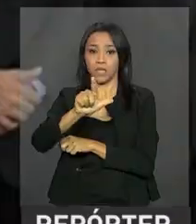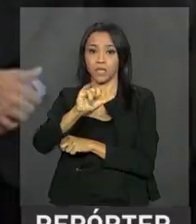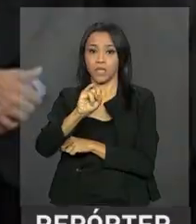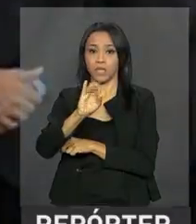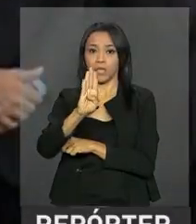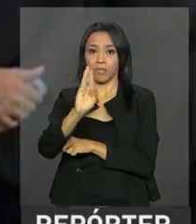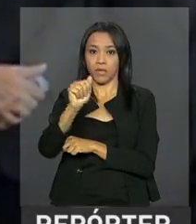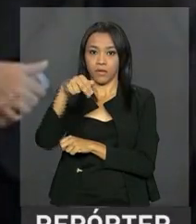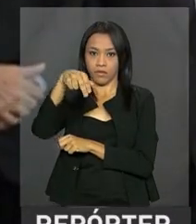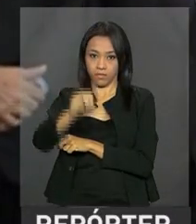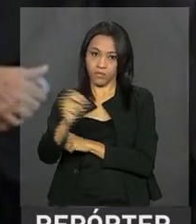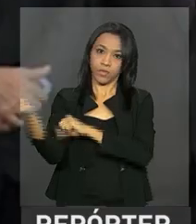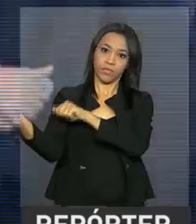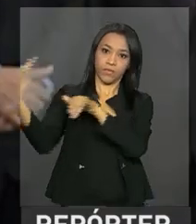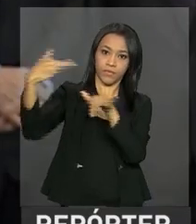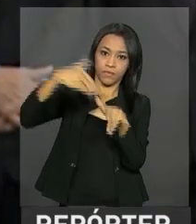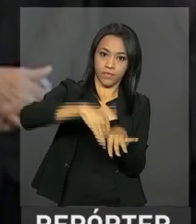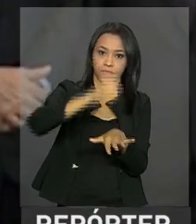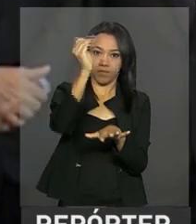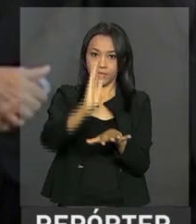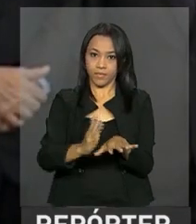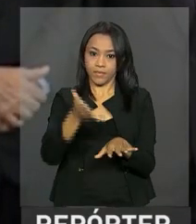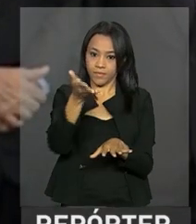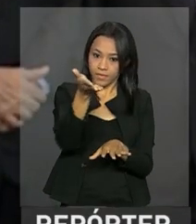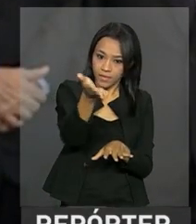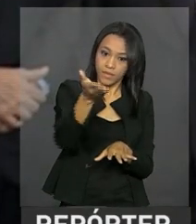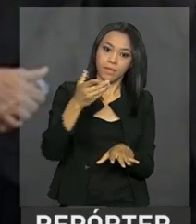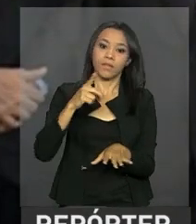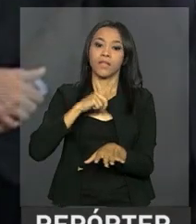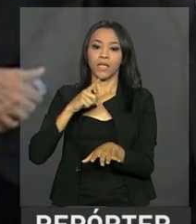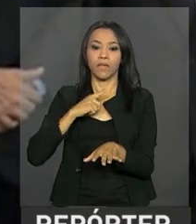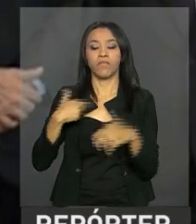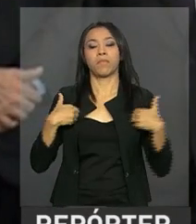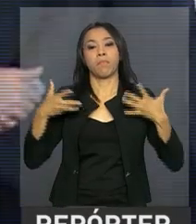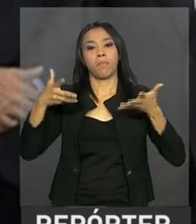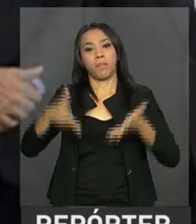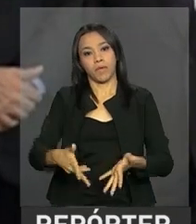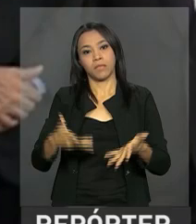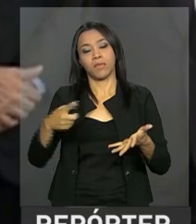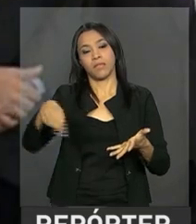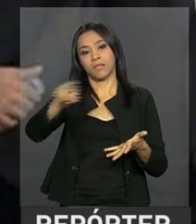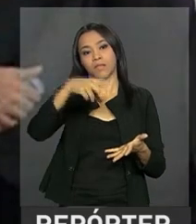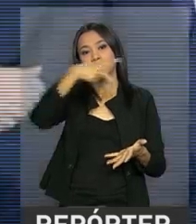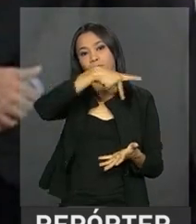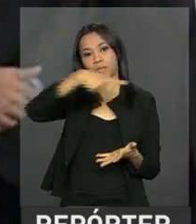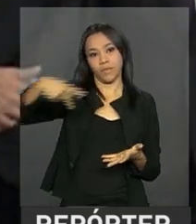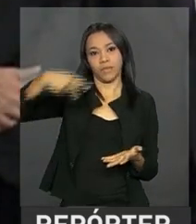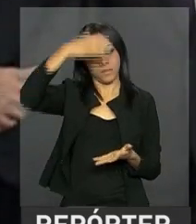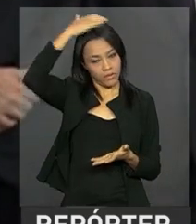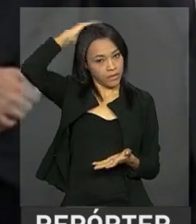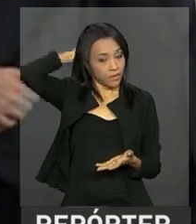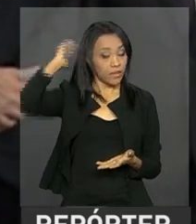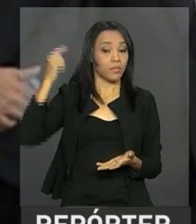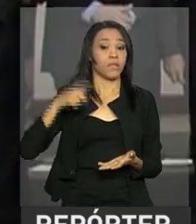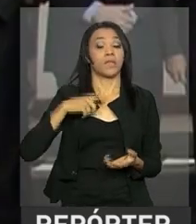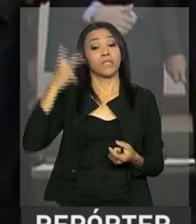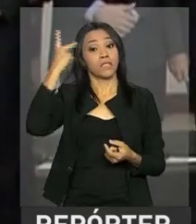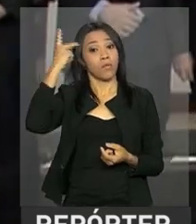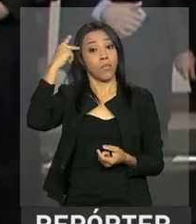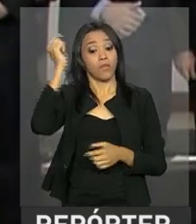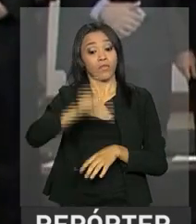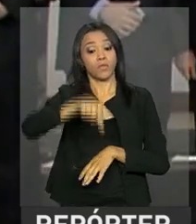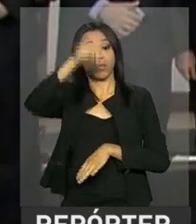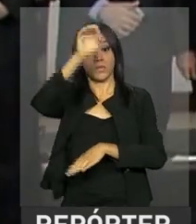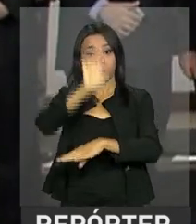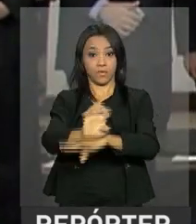Beirute, e nessa primeira versão, nessa primeira edição latino-americana, teve a participação, como você falou, do presidente Michel Temer. São Paulo foi escolhida